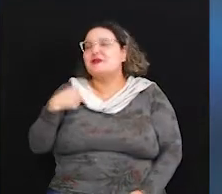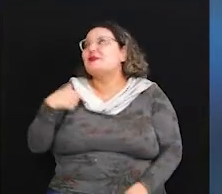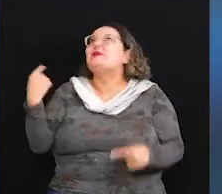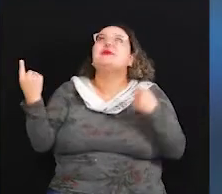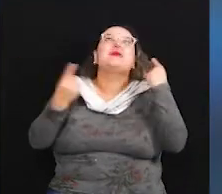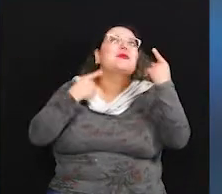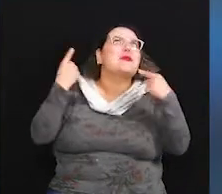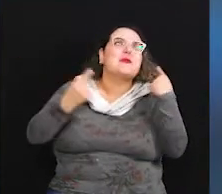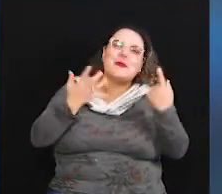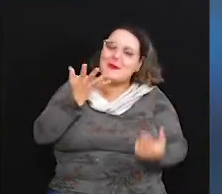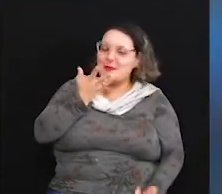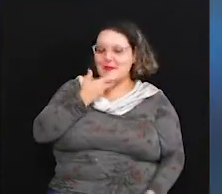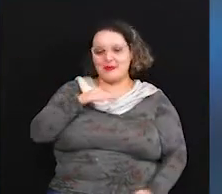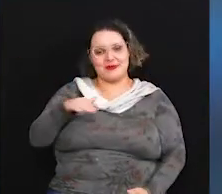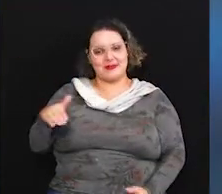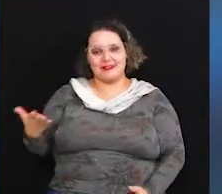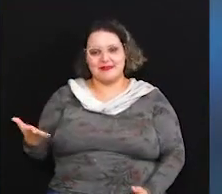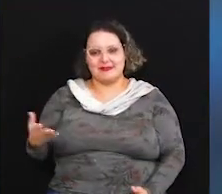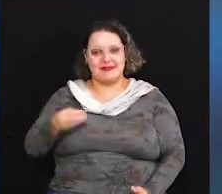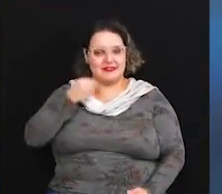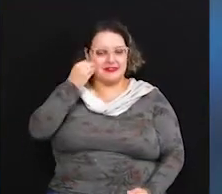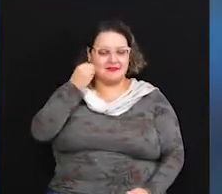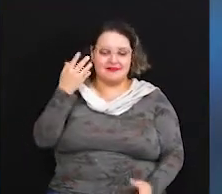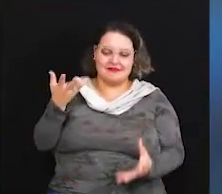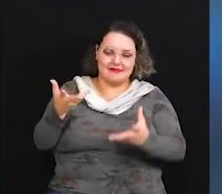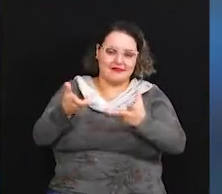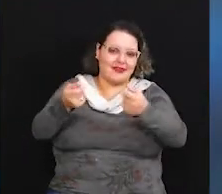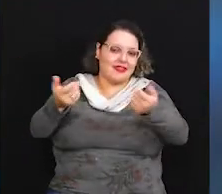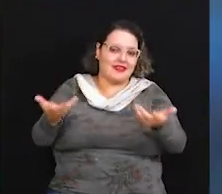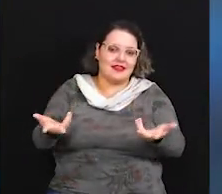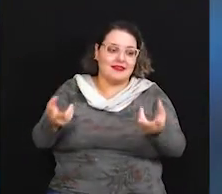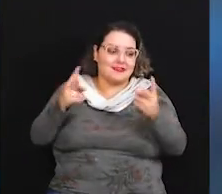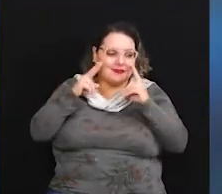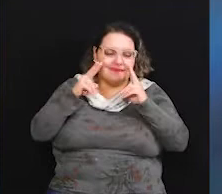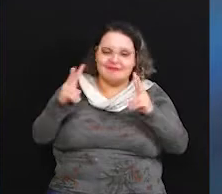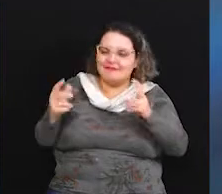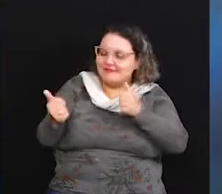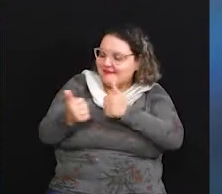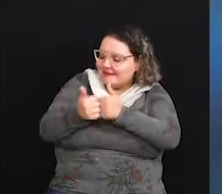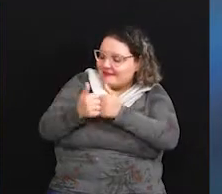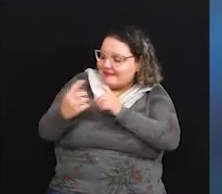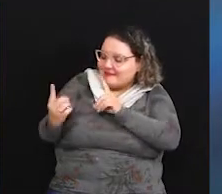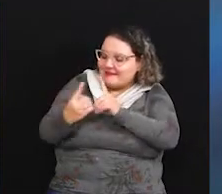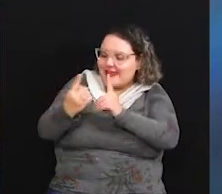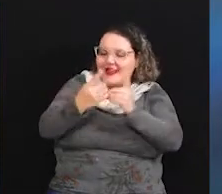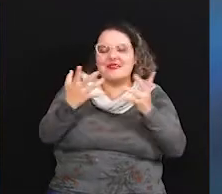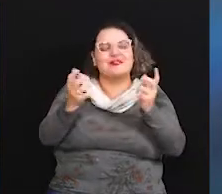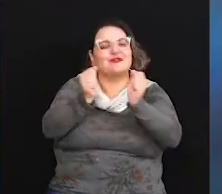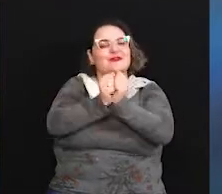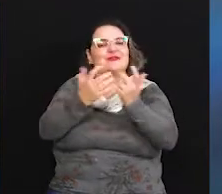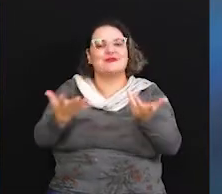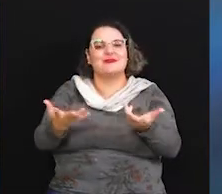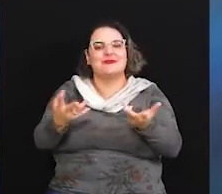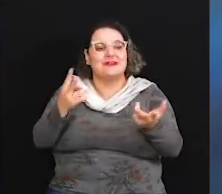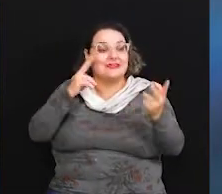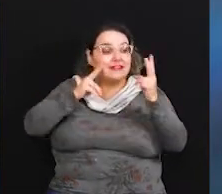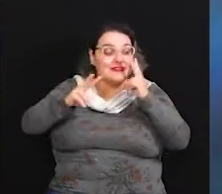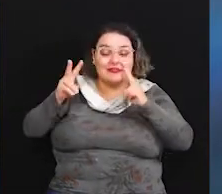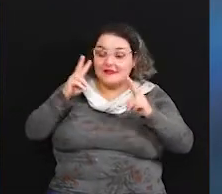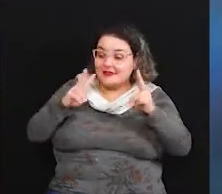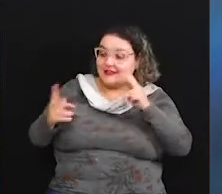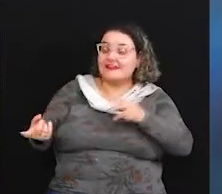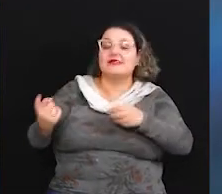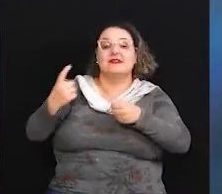por criança, então foi uma experiência maravilhosa poder estar próximo deles de novo, assim, sabe, ver que eles